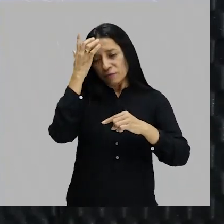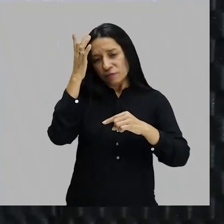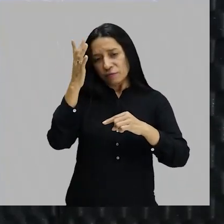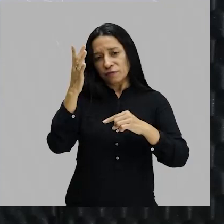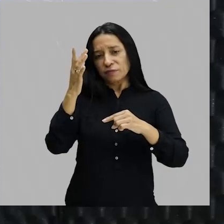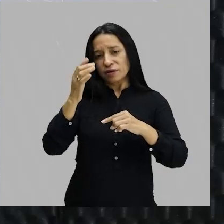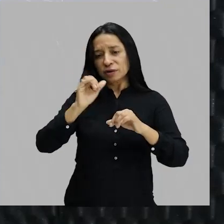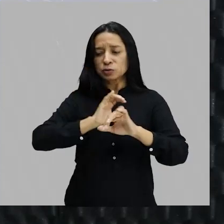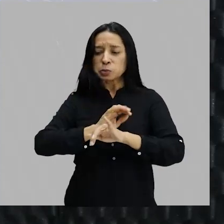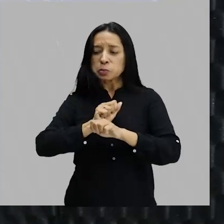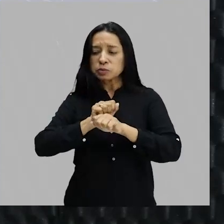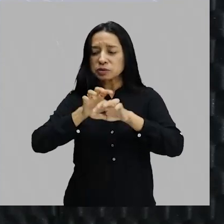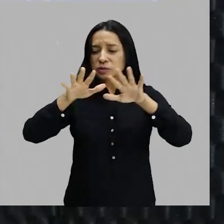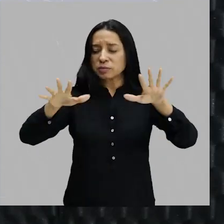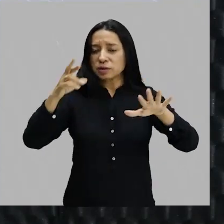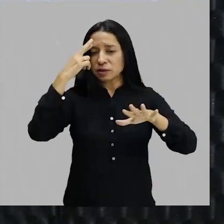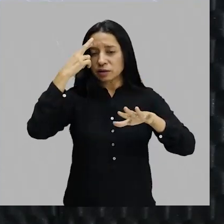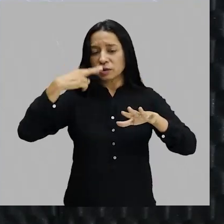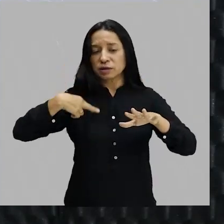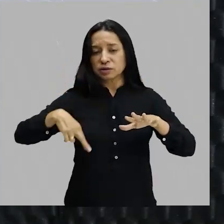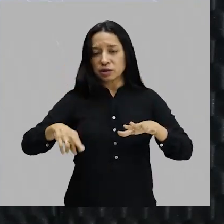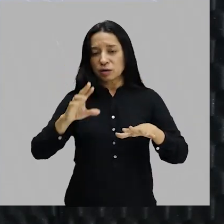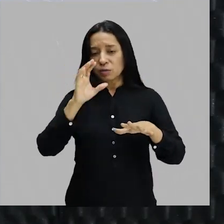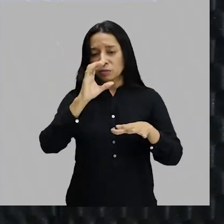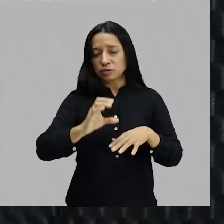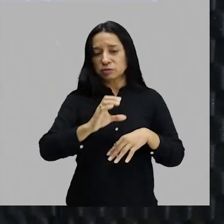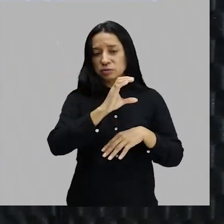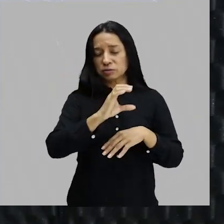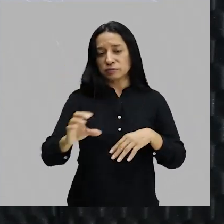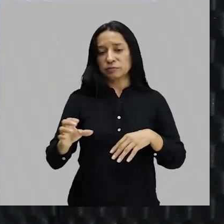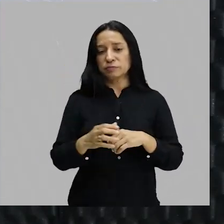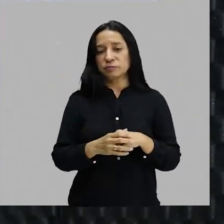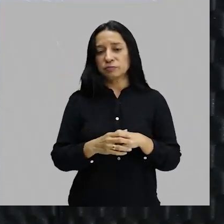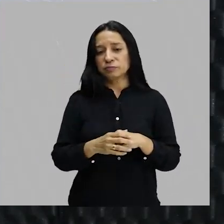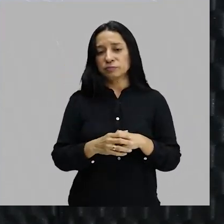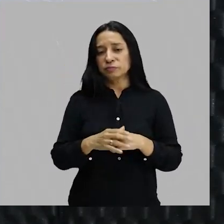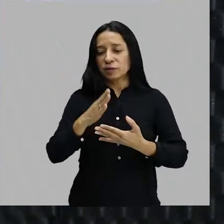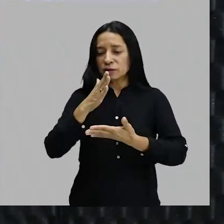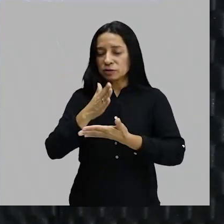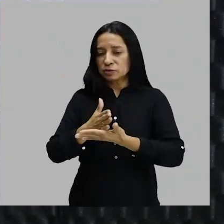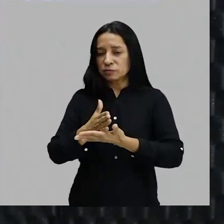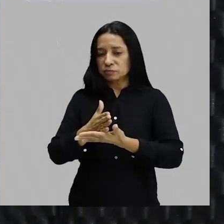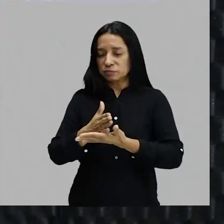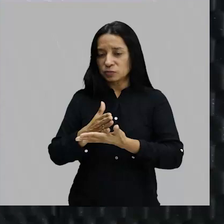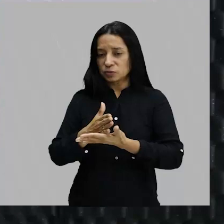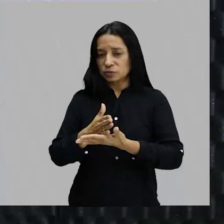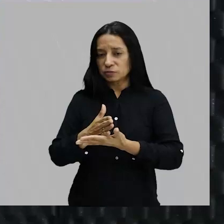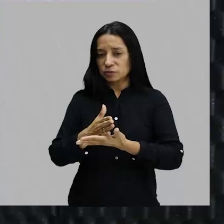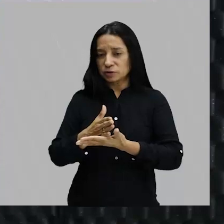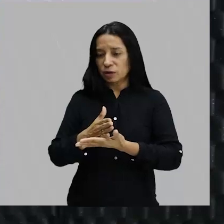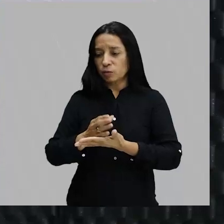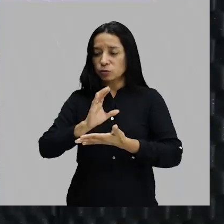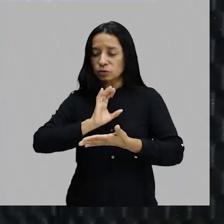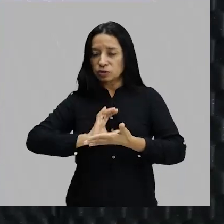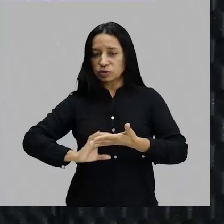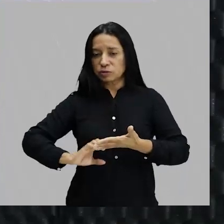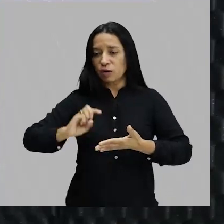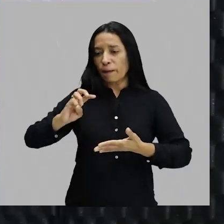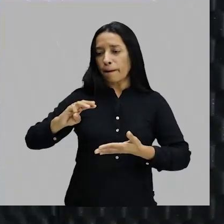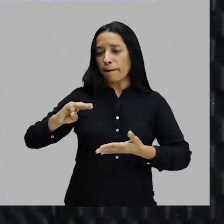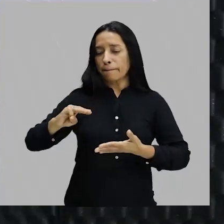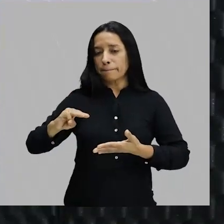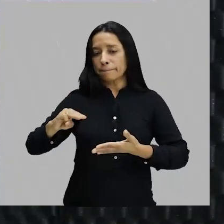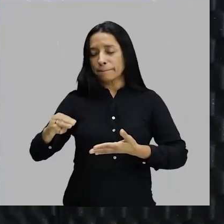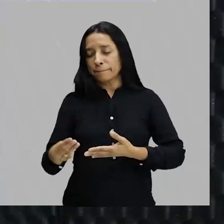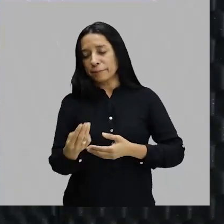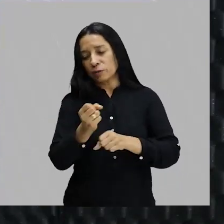a religião cristã. Nota, eu estou falando de cristianismo. A divisão do cristianismo só vai acontecer 1.000 anos depois, no período do